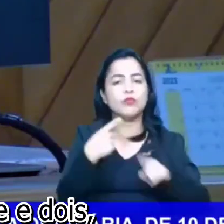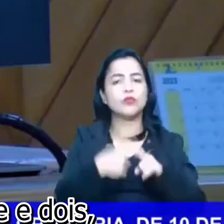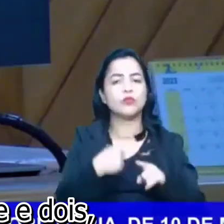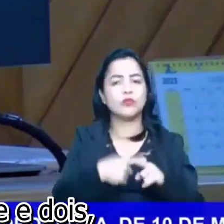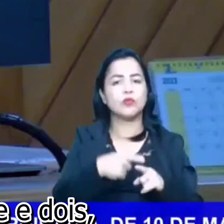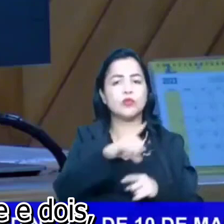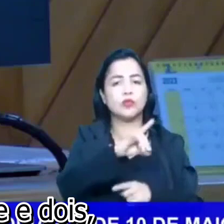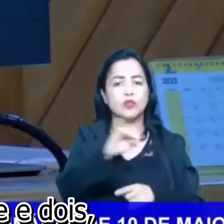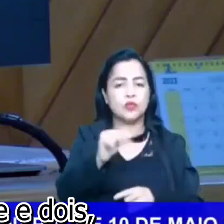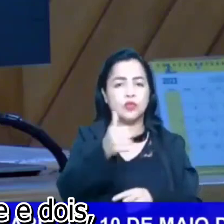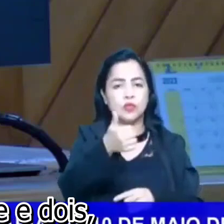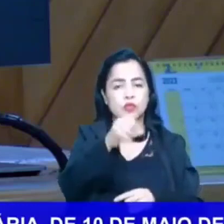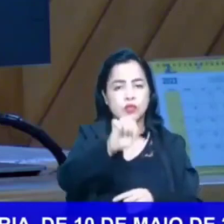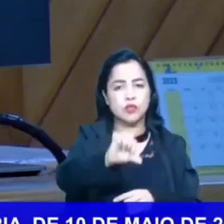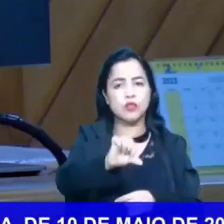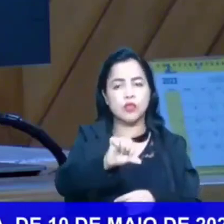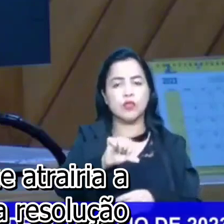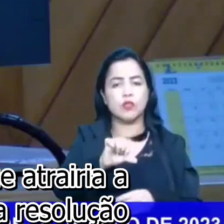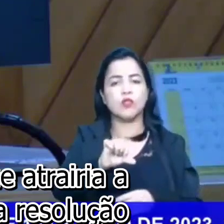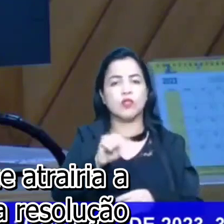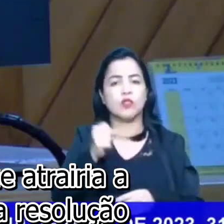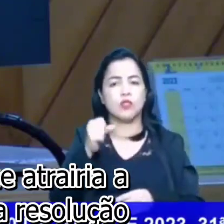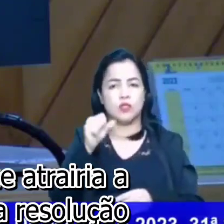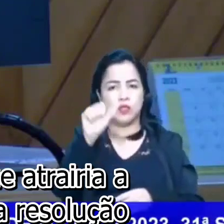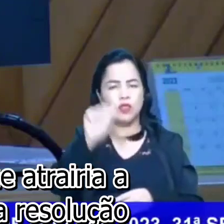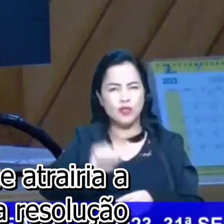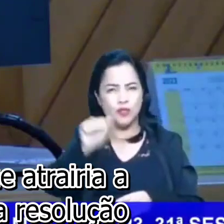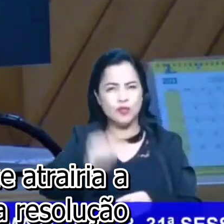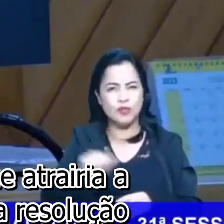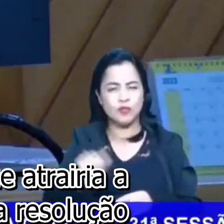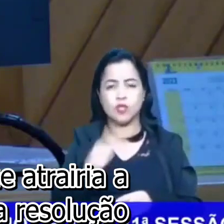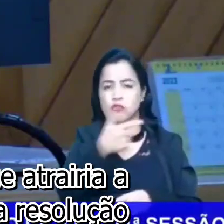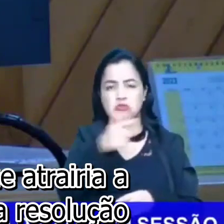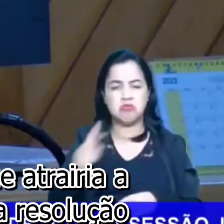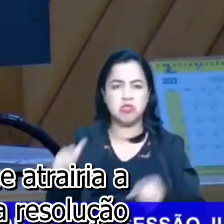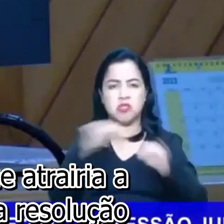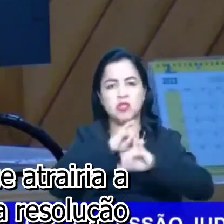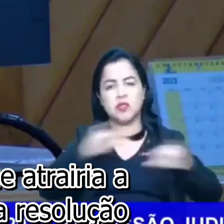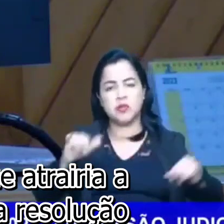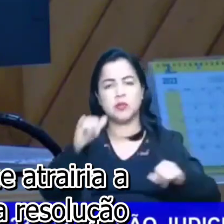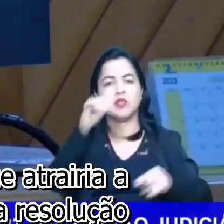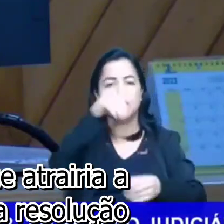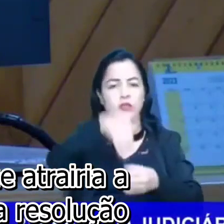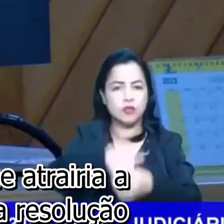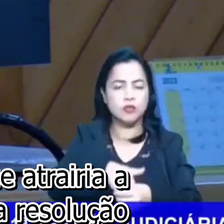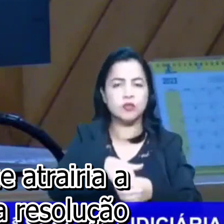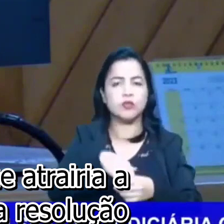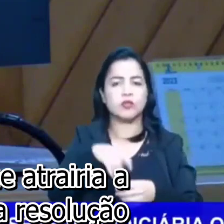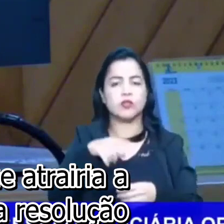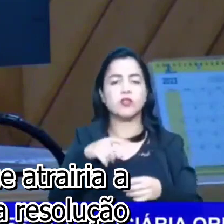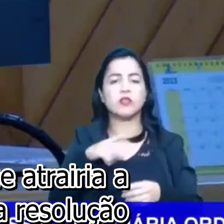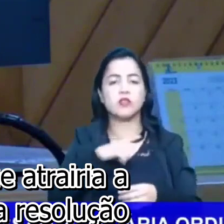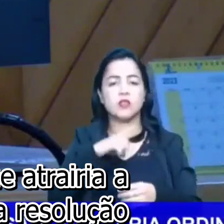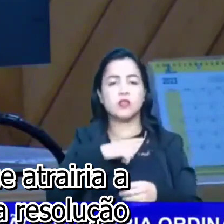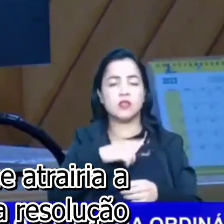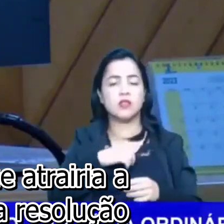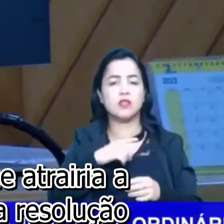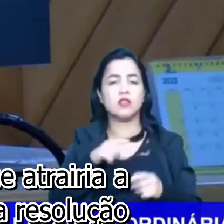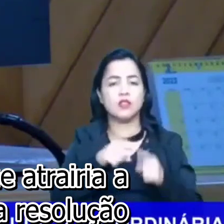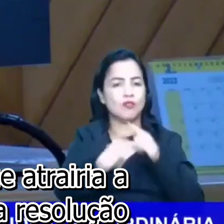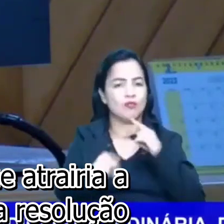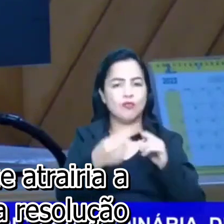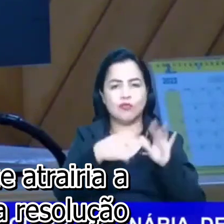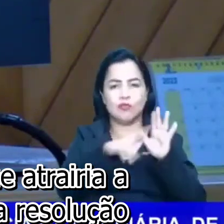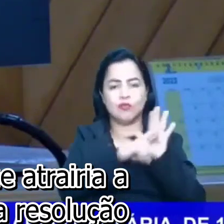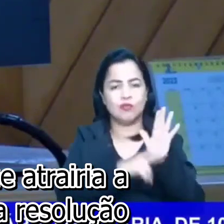no dia 19/8/22 e não realizou atos de campanha eleitoral, o que atrairia a regra do artigo 8º,